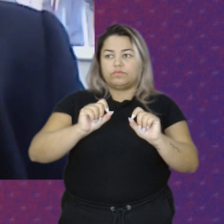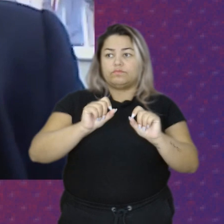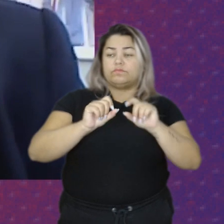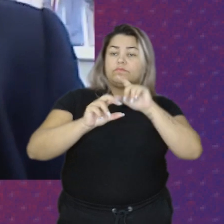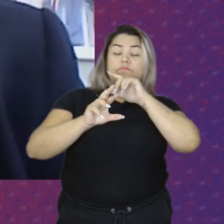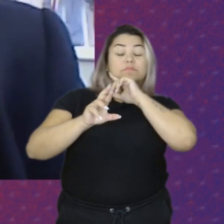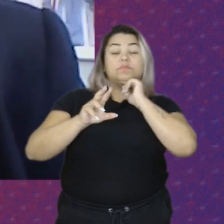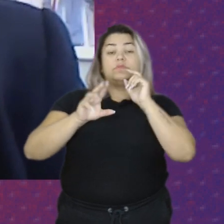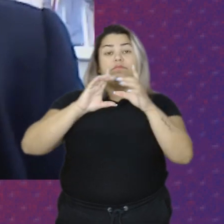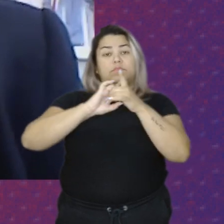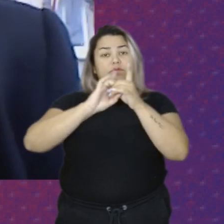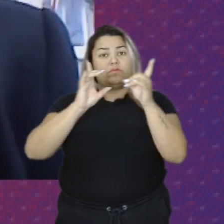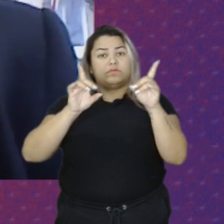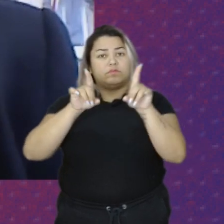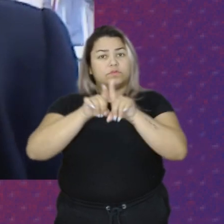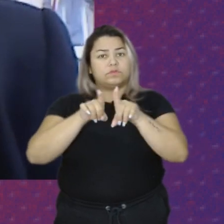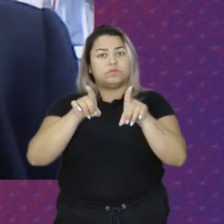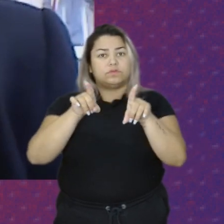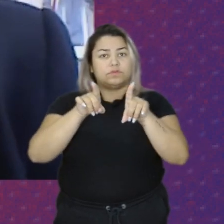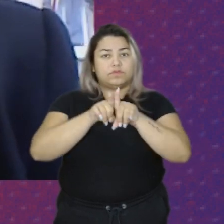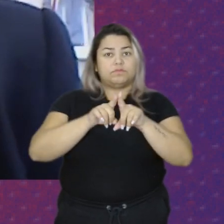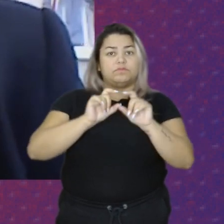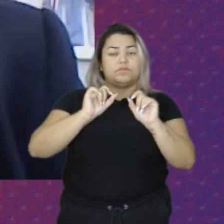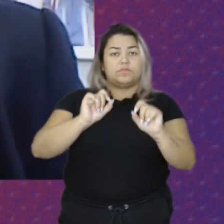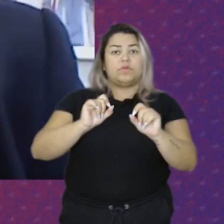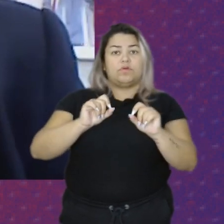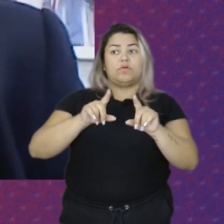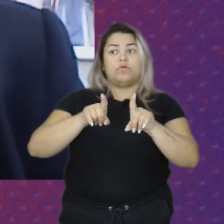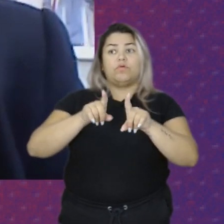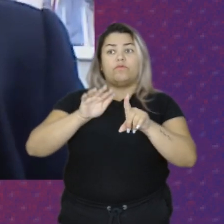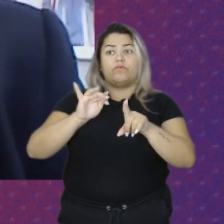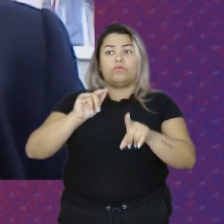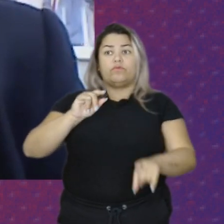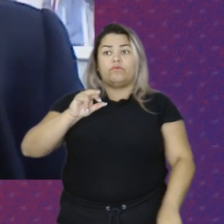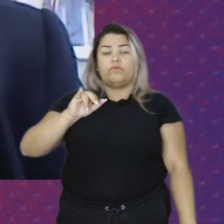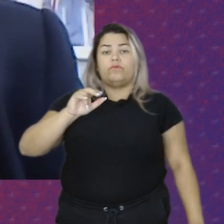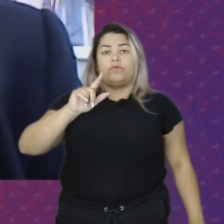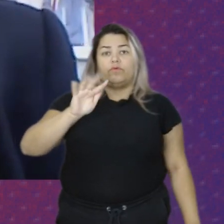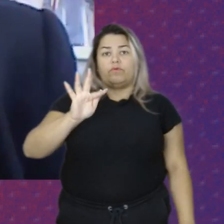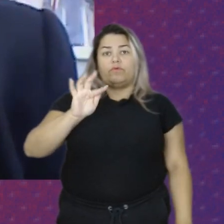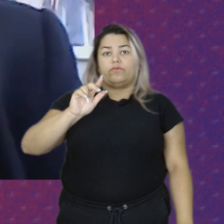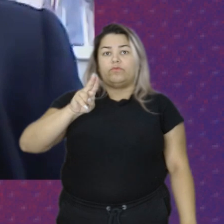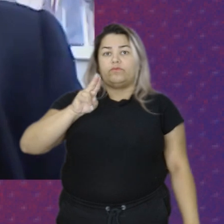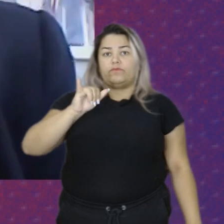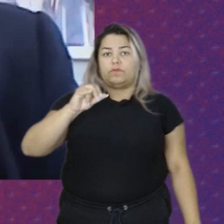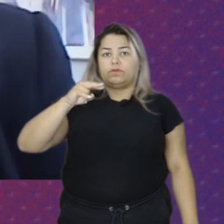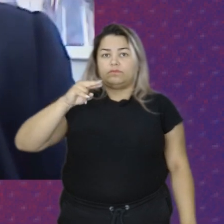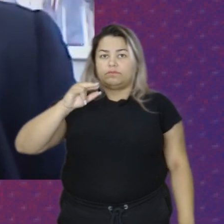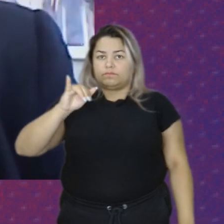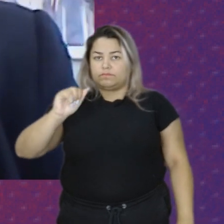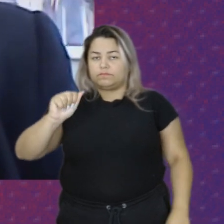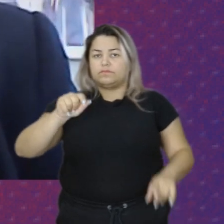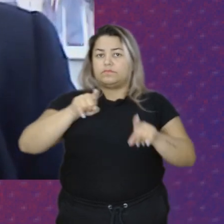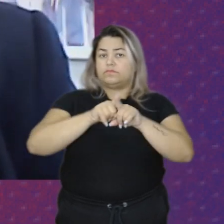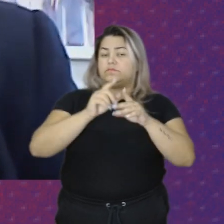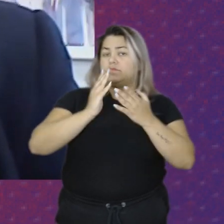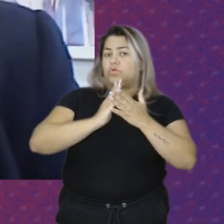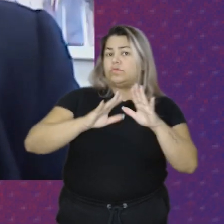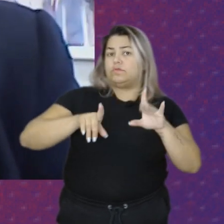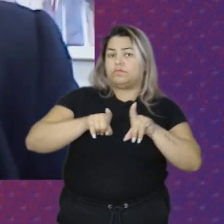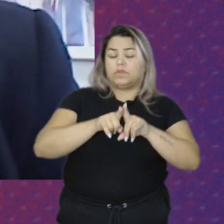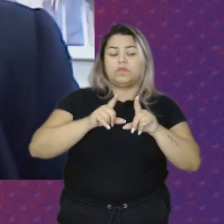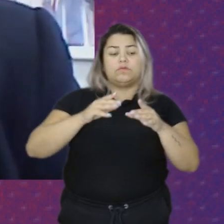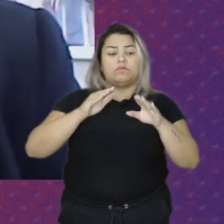que democratize a questão fundiária no nosso país, em nossos estados, e romper também com esse ciclo